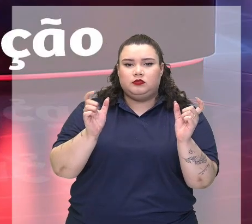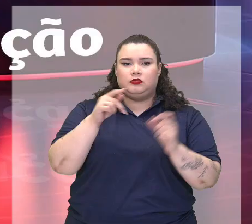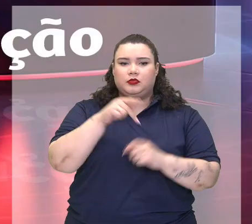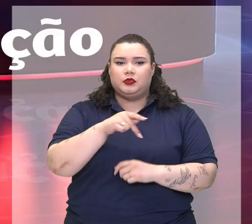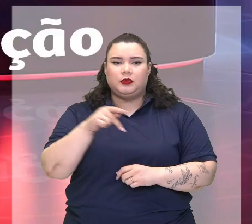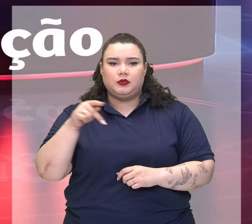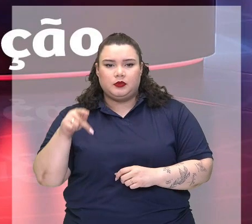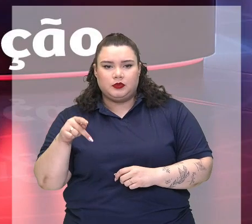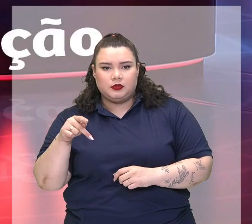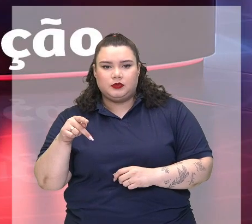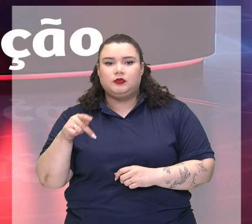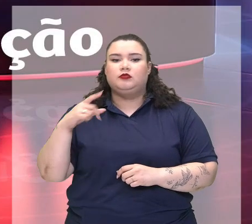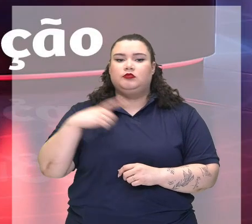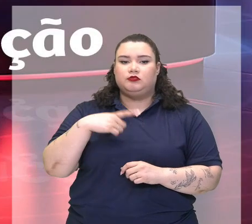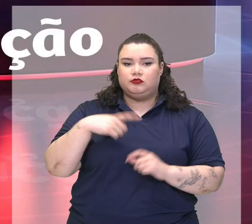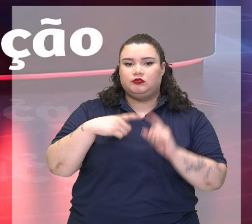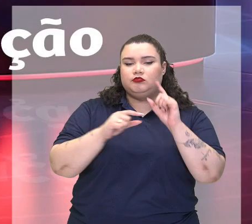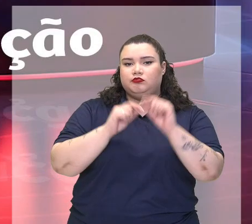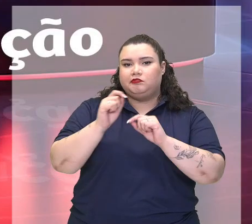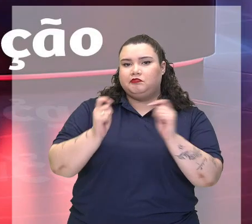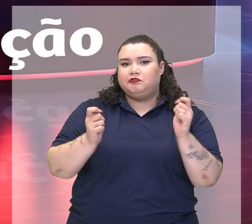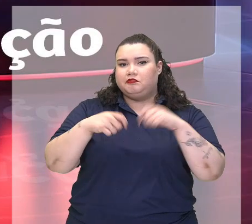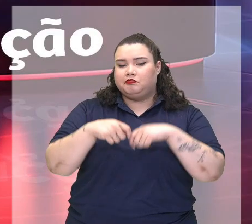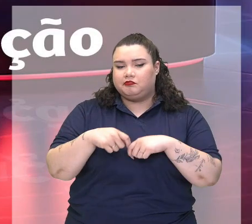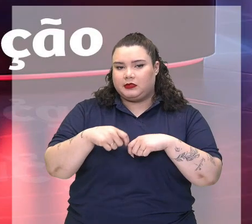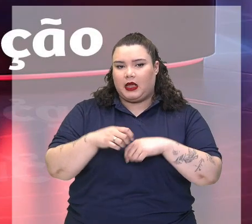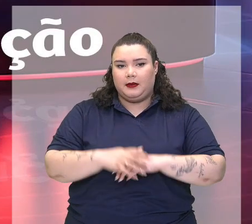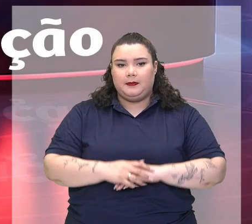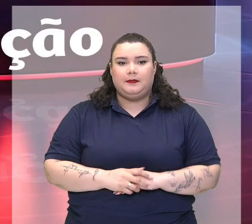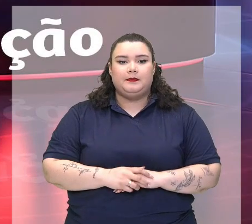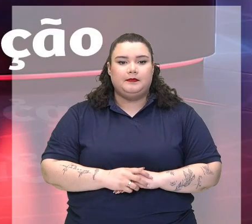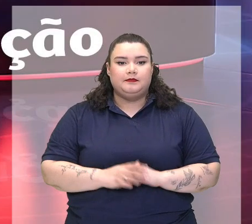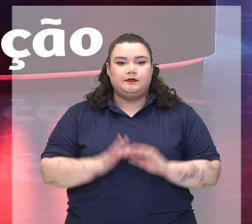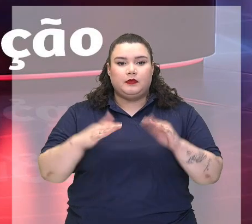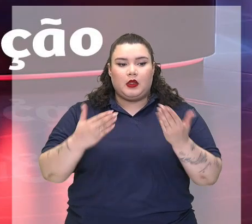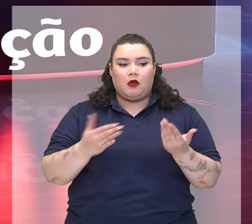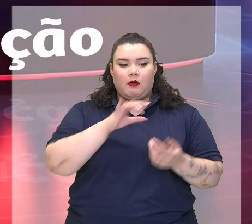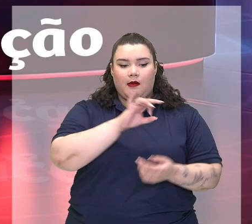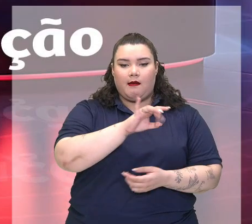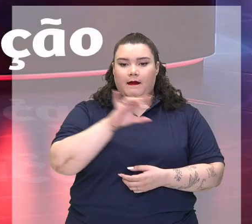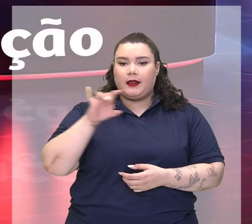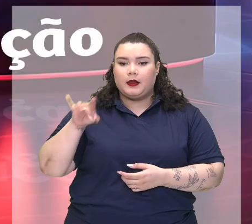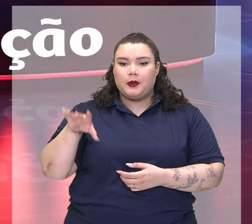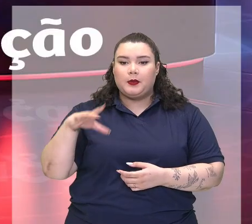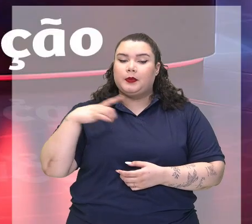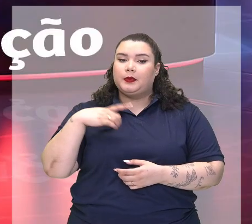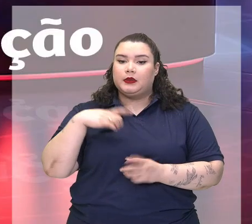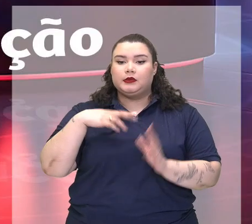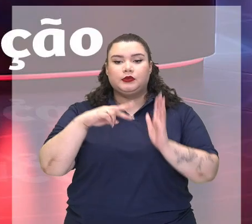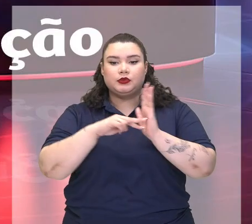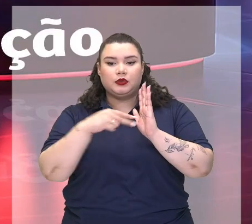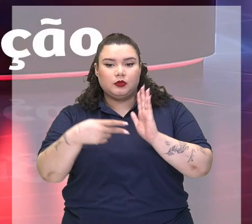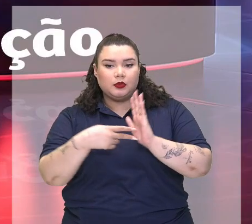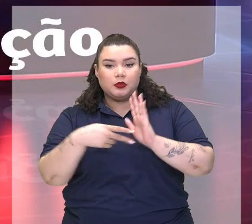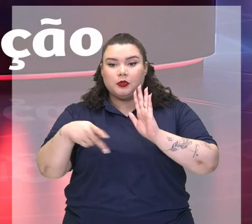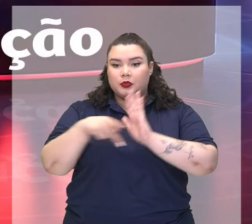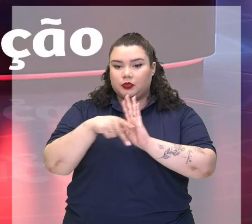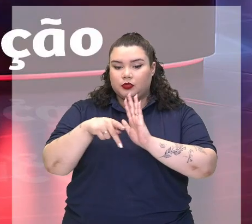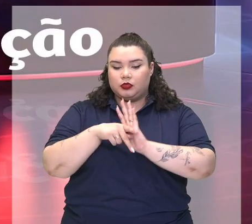professora, elas vão representar? Cada uma delas tem um sentido. E o